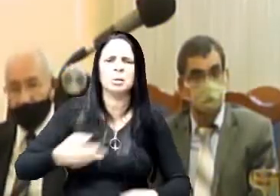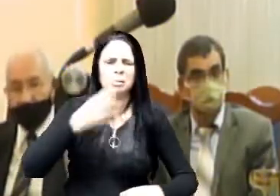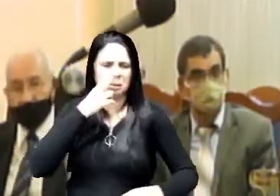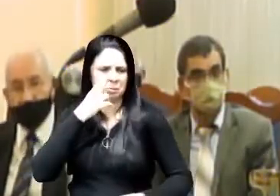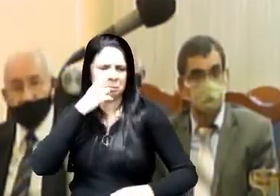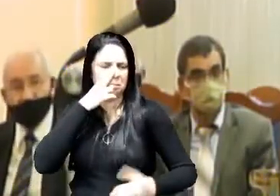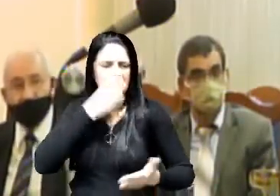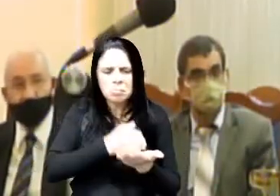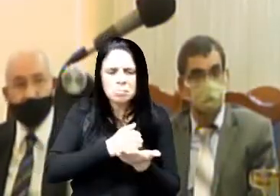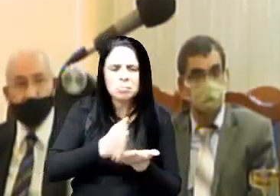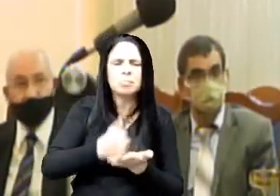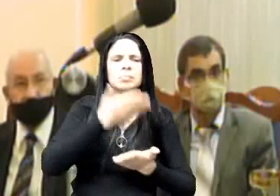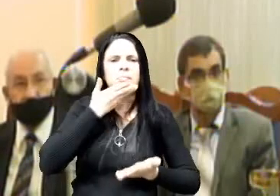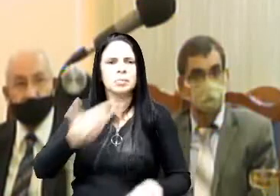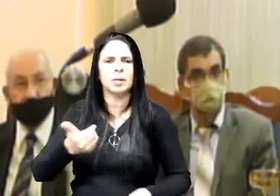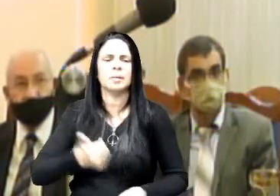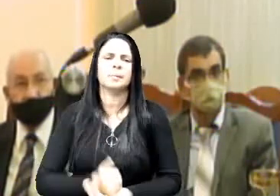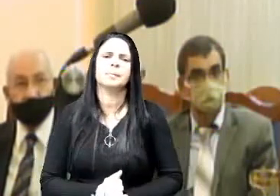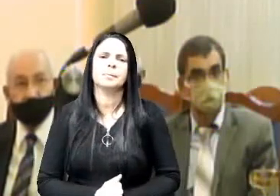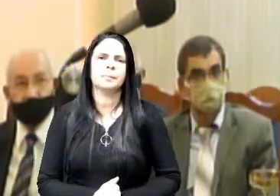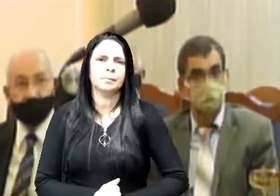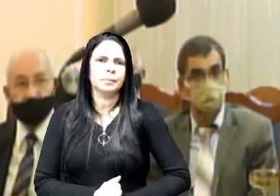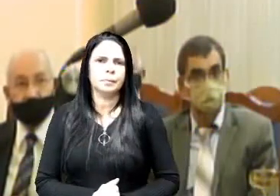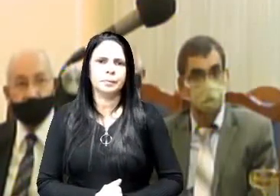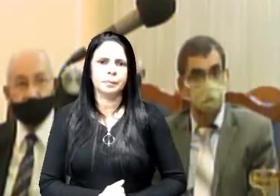crentes melhor.